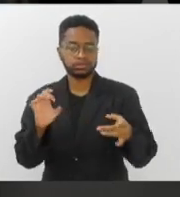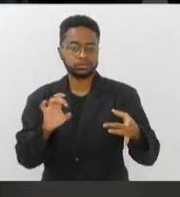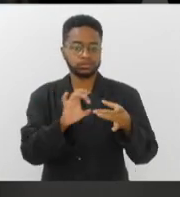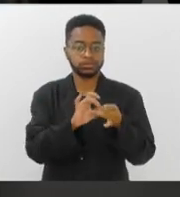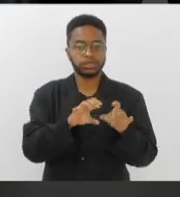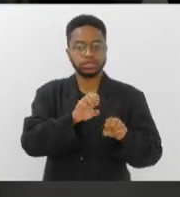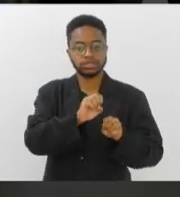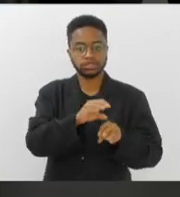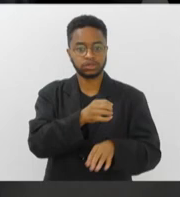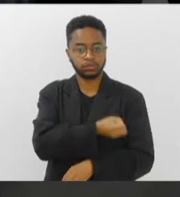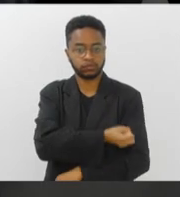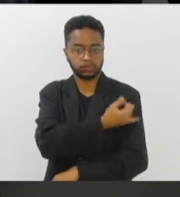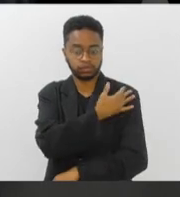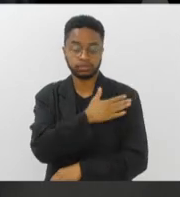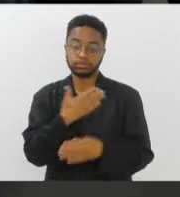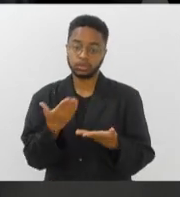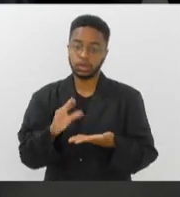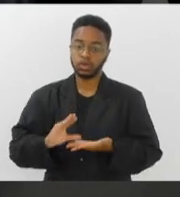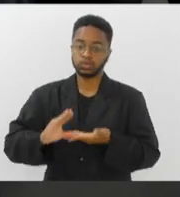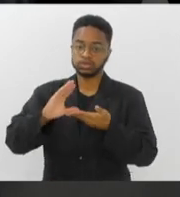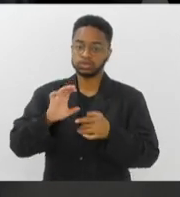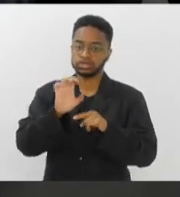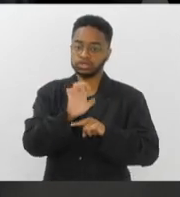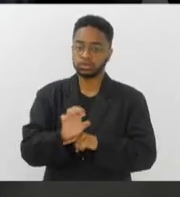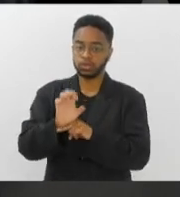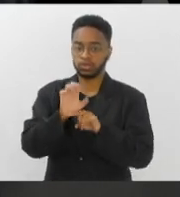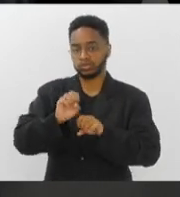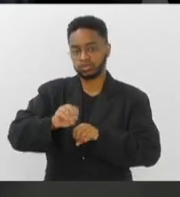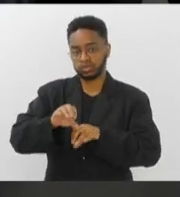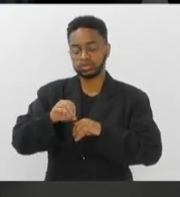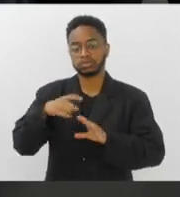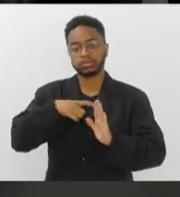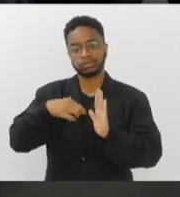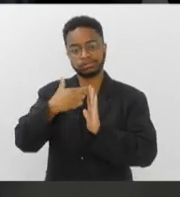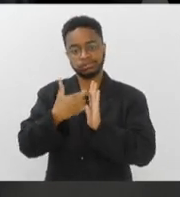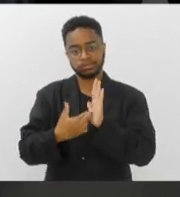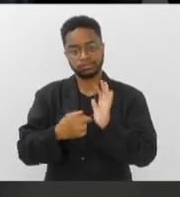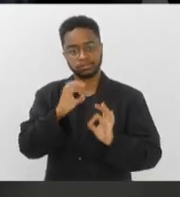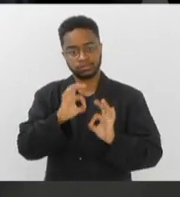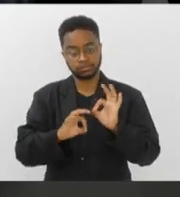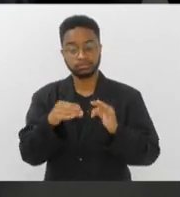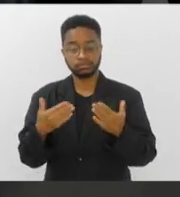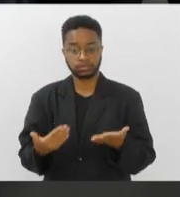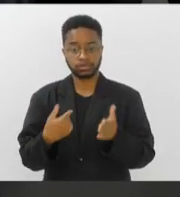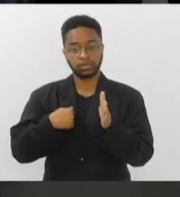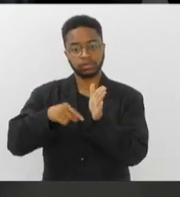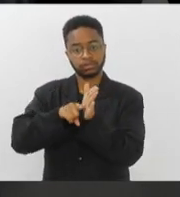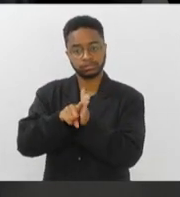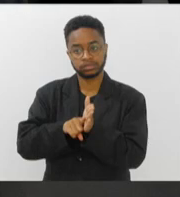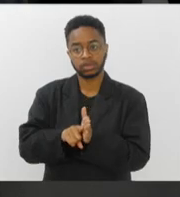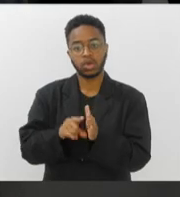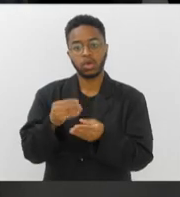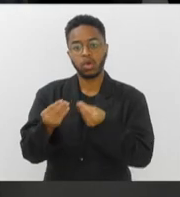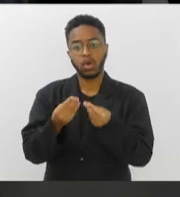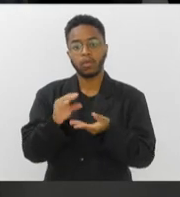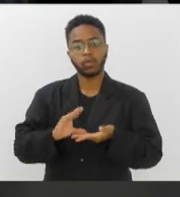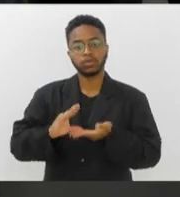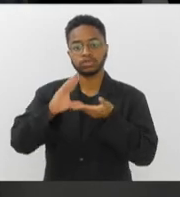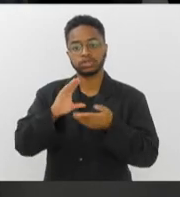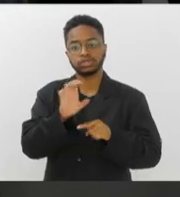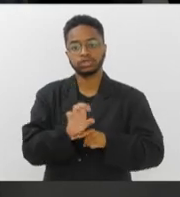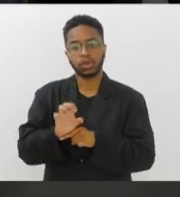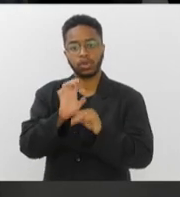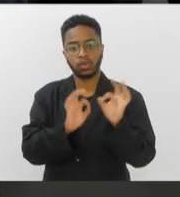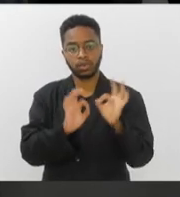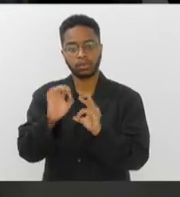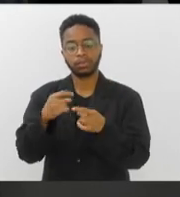fundamental. E aí o Conselho Estadual de Educação regula, e aí, inclusive, eu vou consultar o Conselho Estadual como é que eles veem isso, porque os sistemas municipais